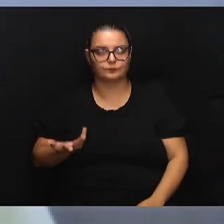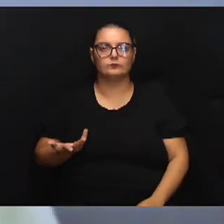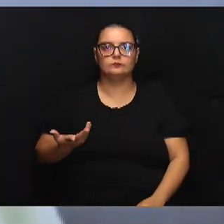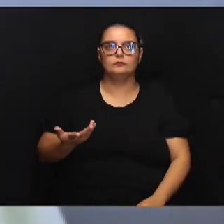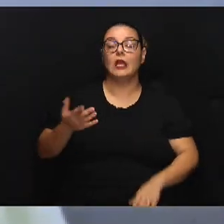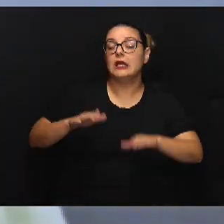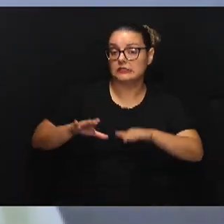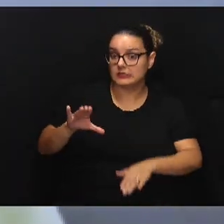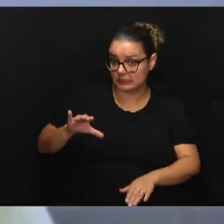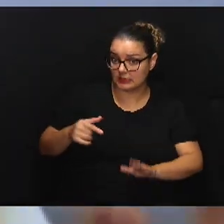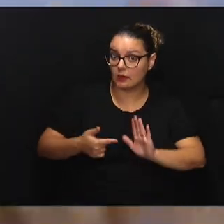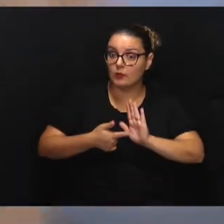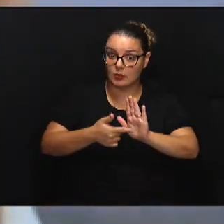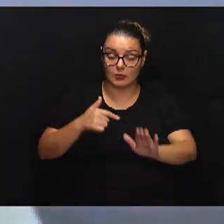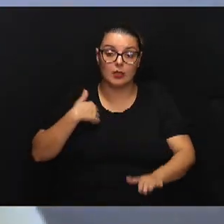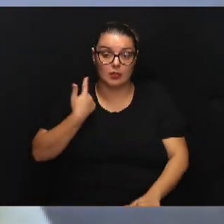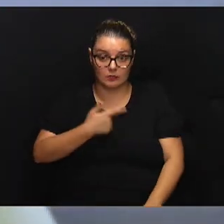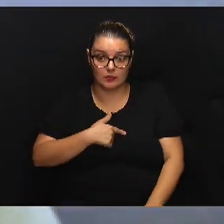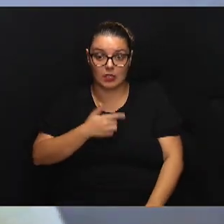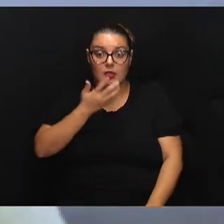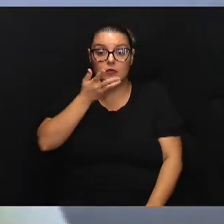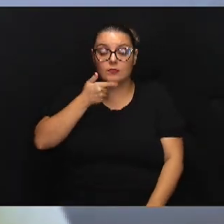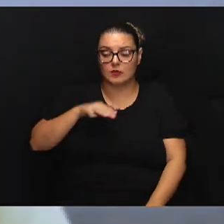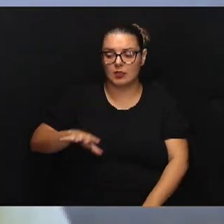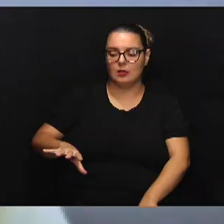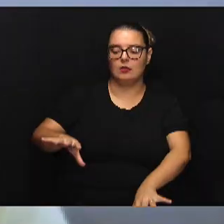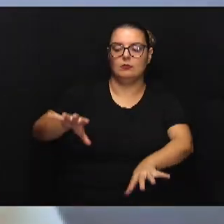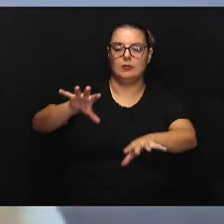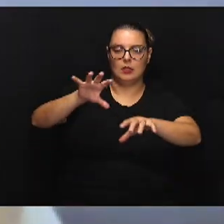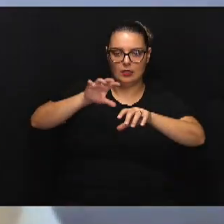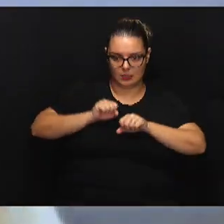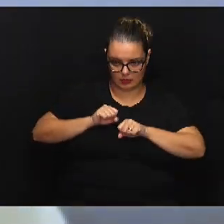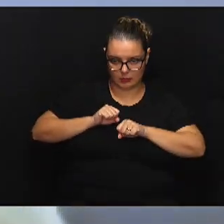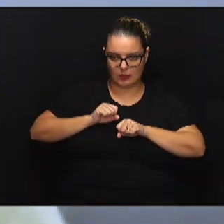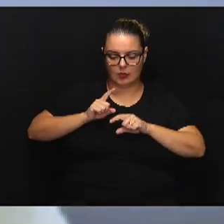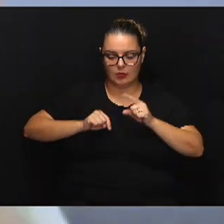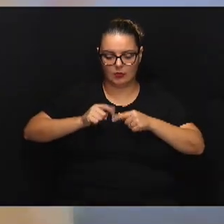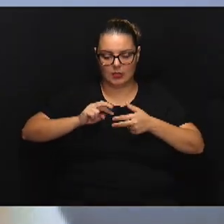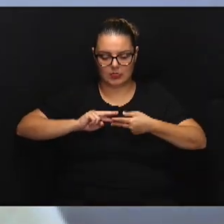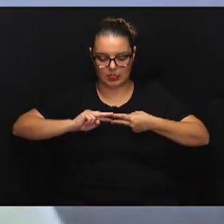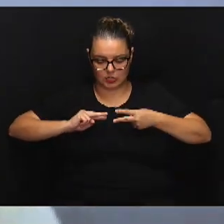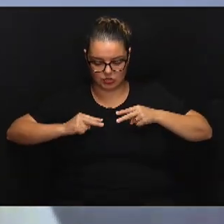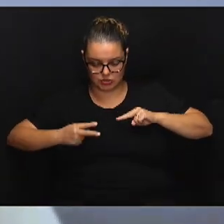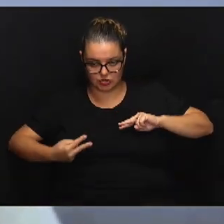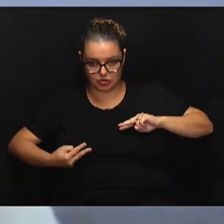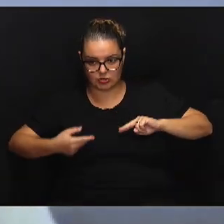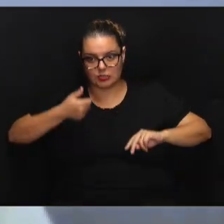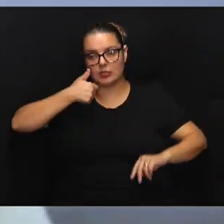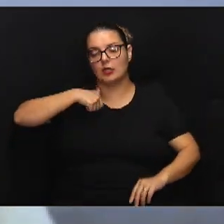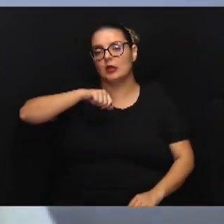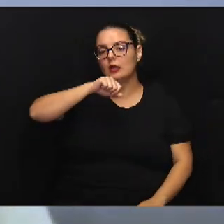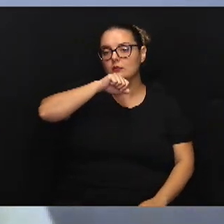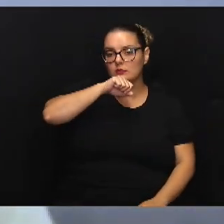ciência tem mostrado para nós que às vezes a criança recebe o material genético da mãe.